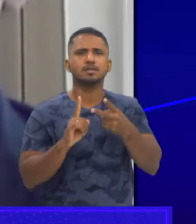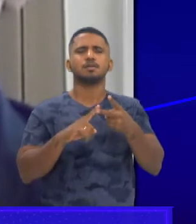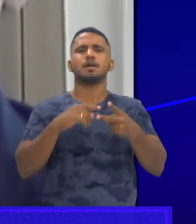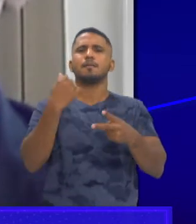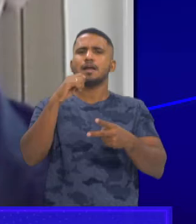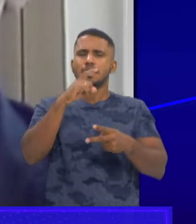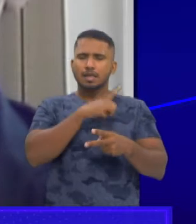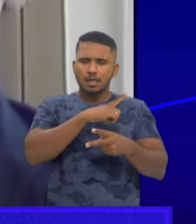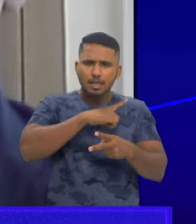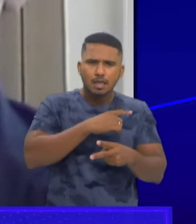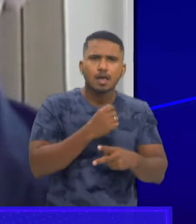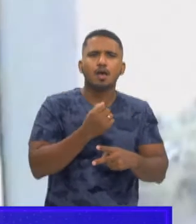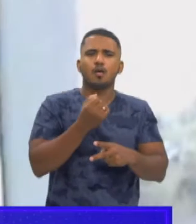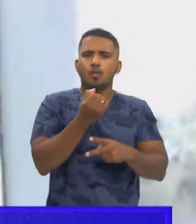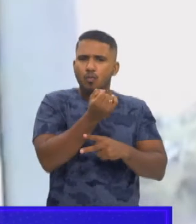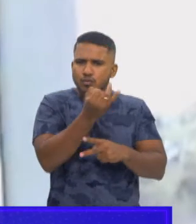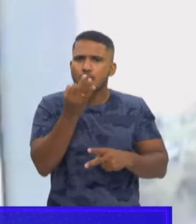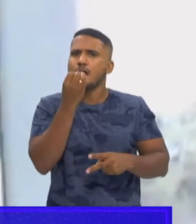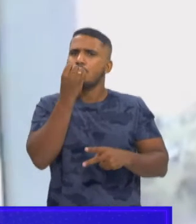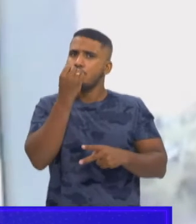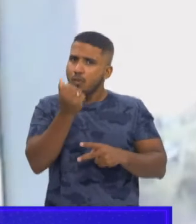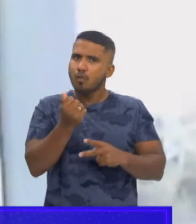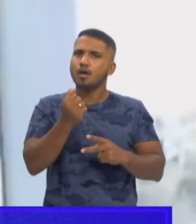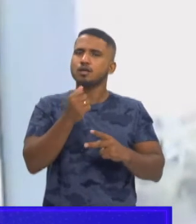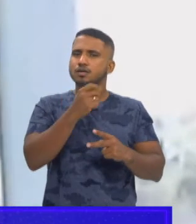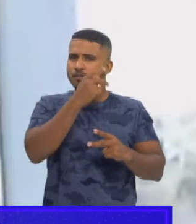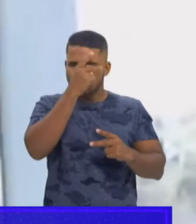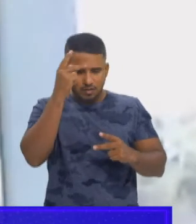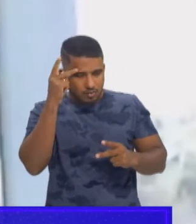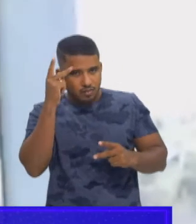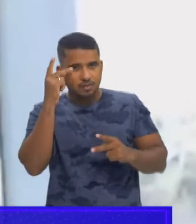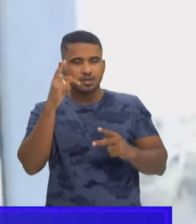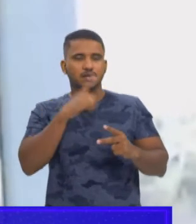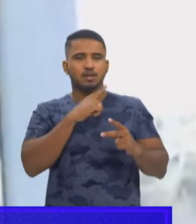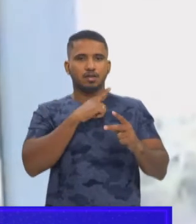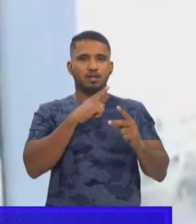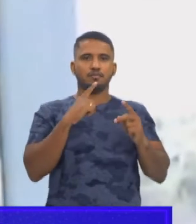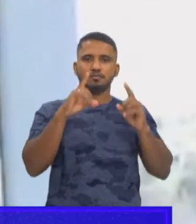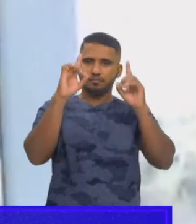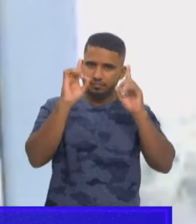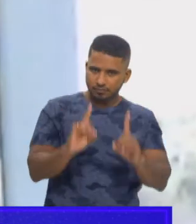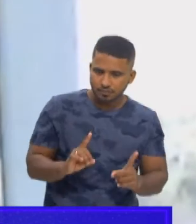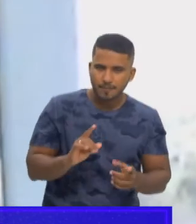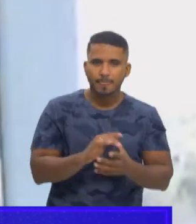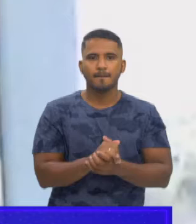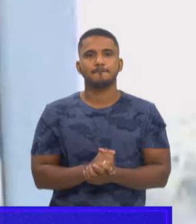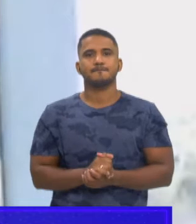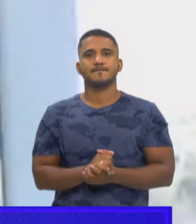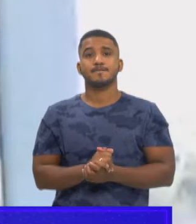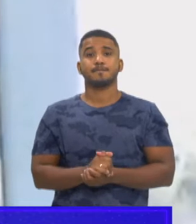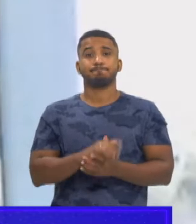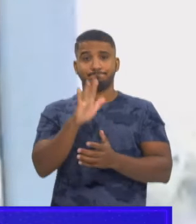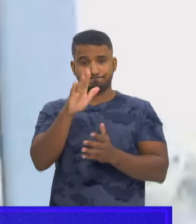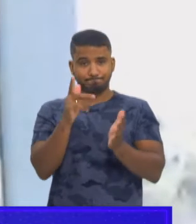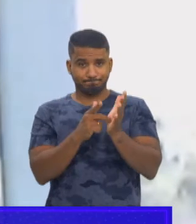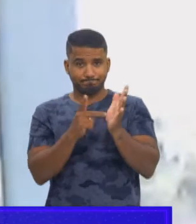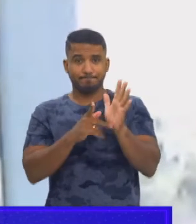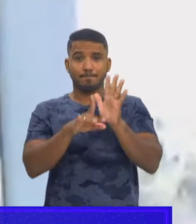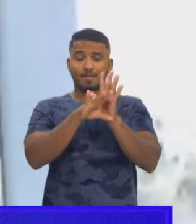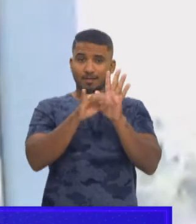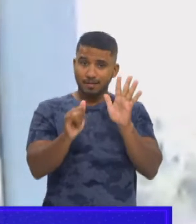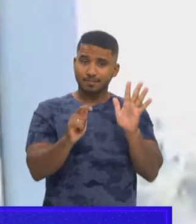que que a lei diz nesse campo aí, doutor? A lei garante que empresas com determinado números